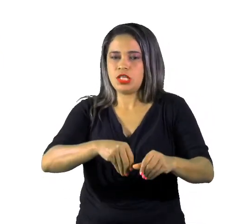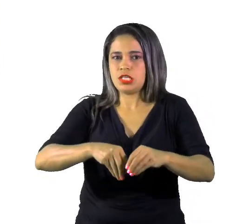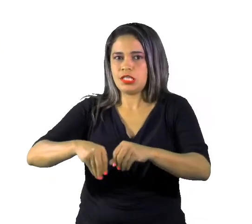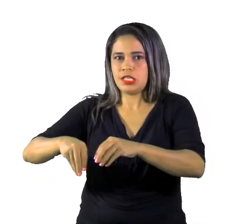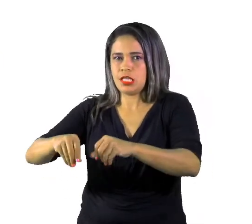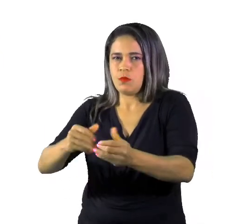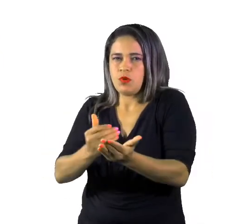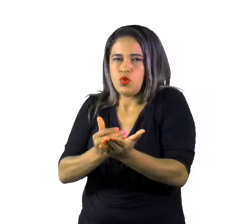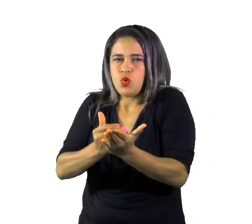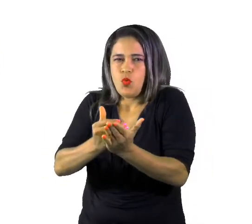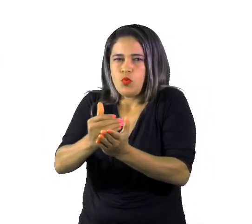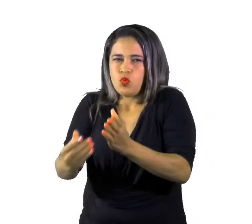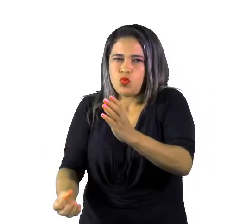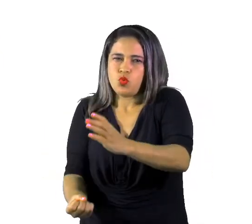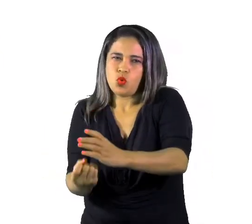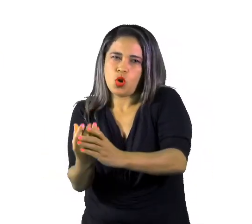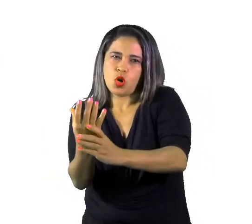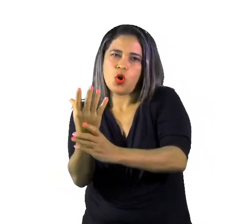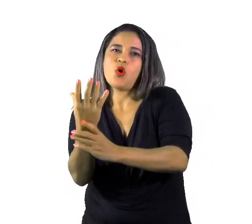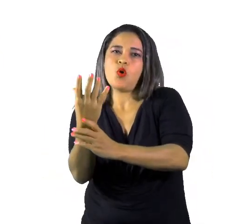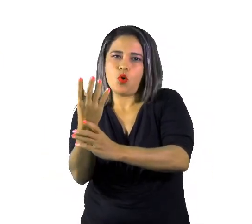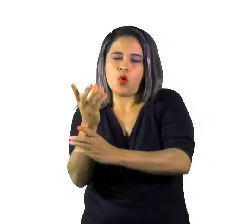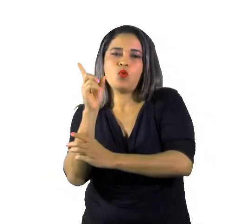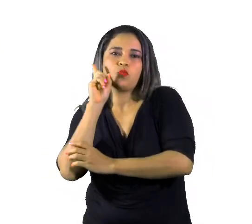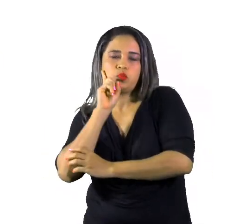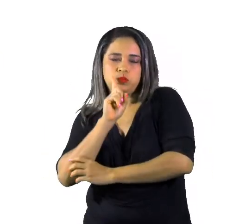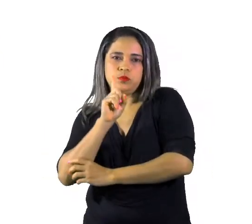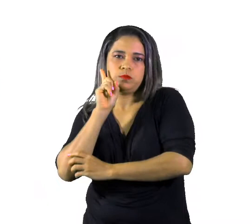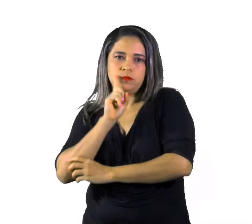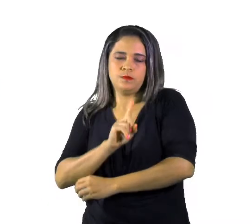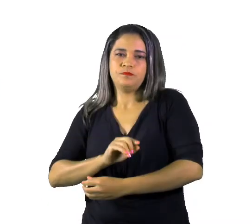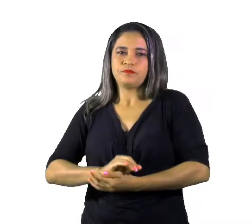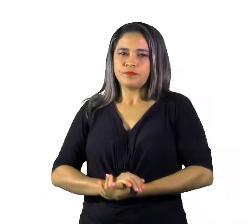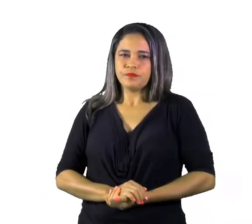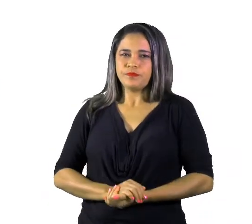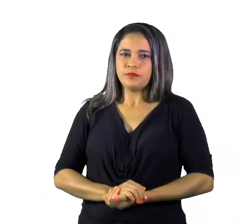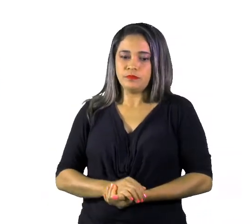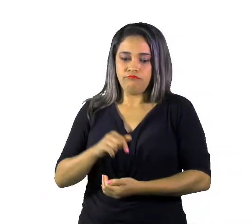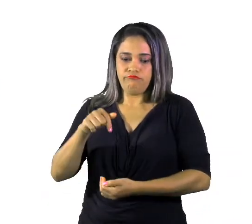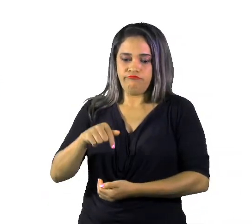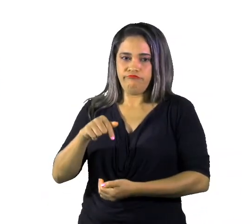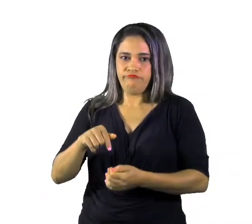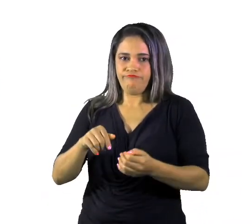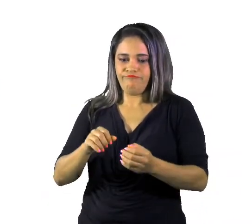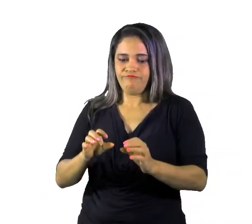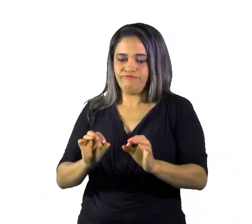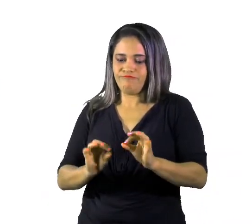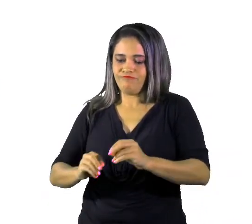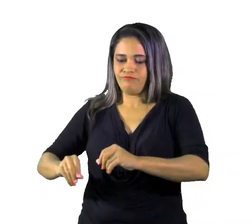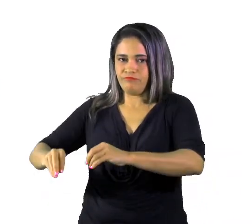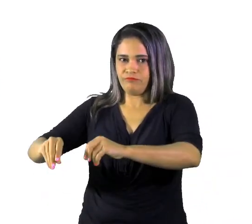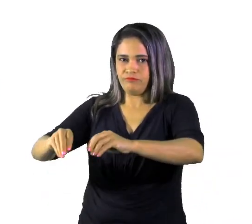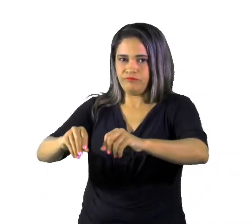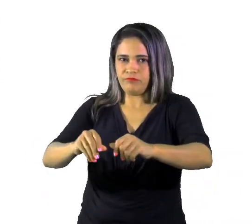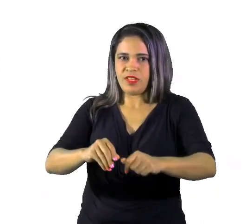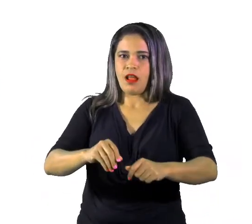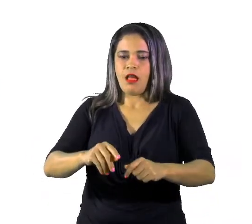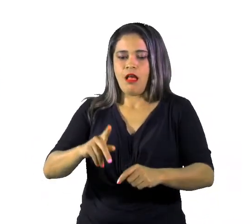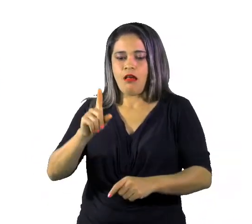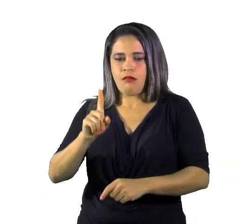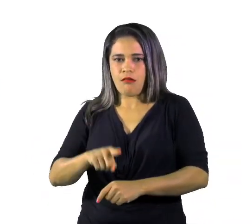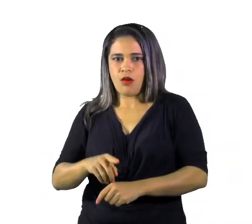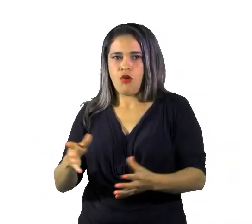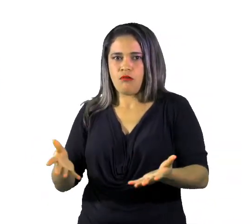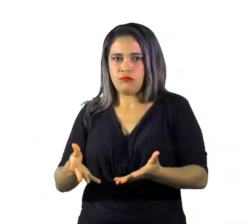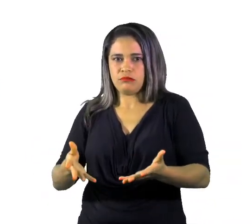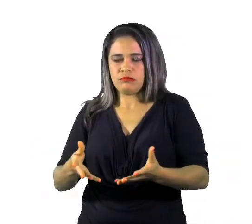no início da formação do território dos Estados Unidos, e essa formação fez com que os Estados Unidos tivessem uma